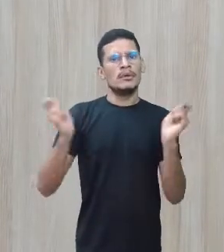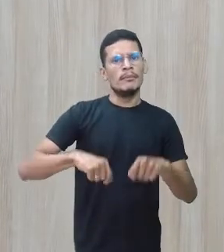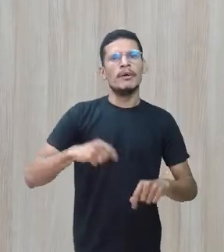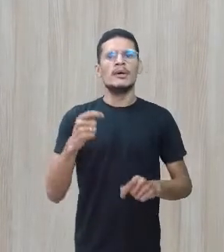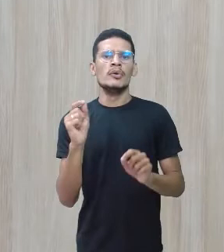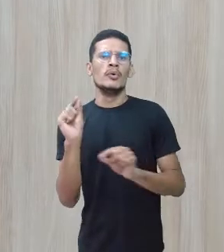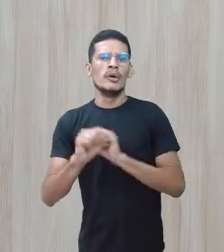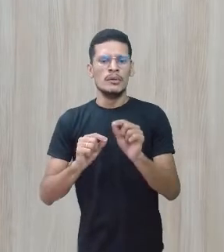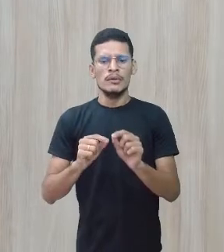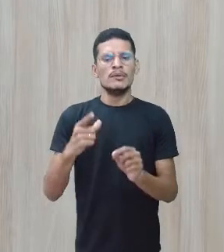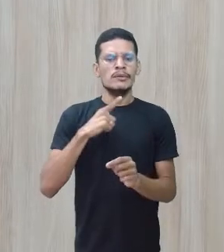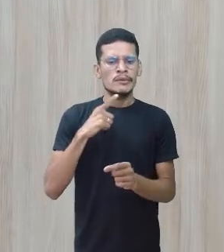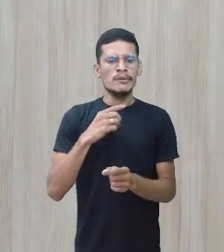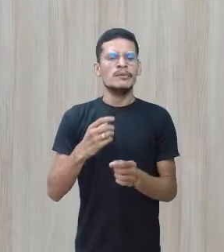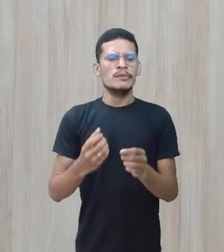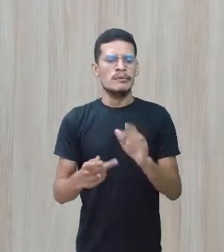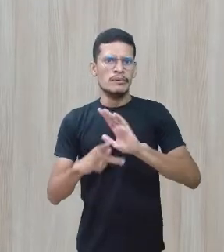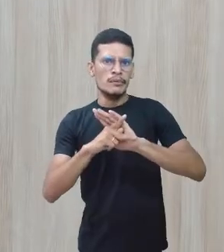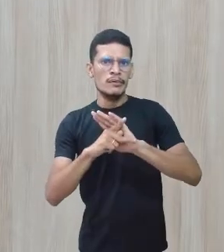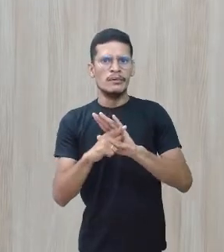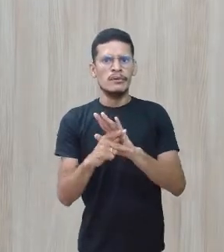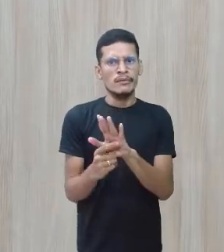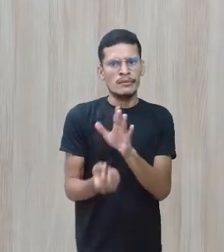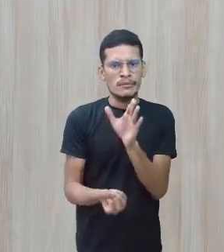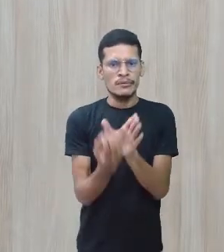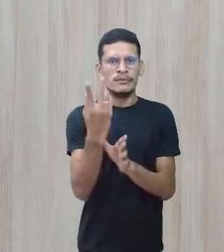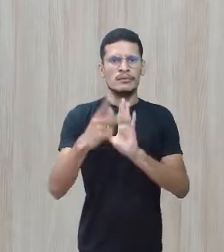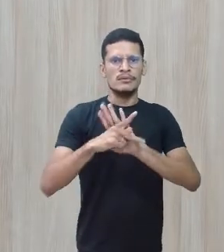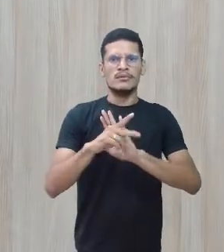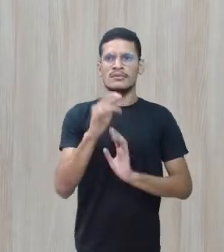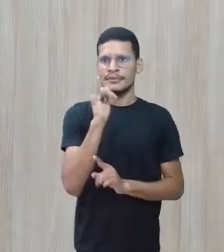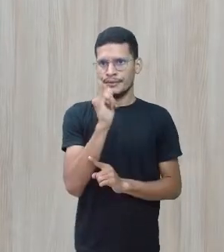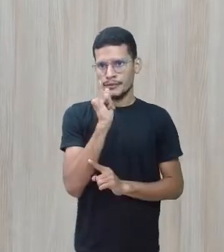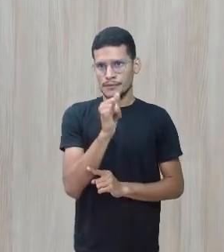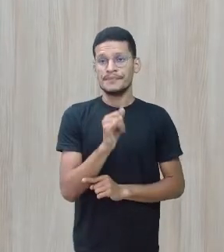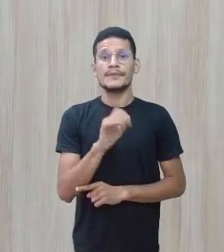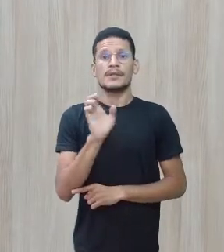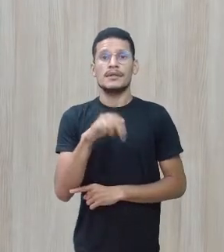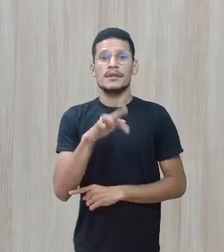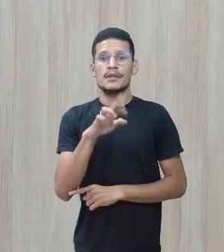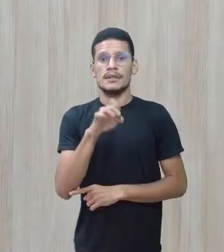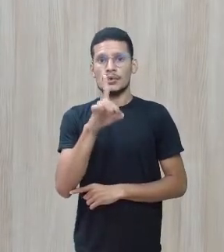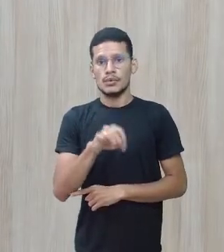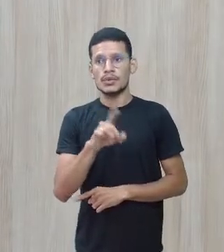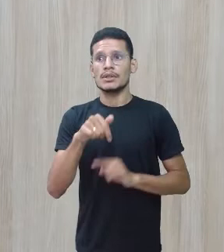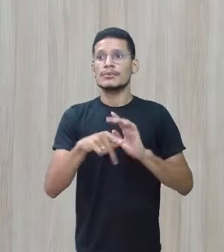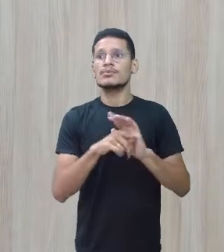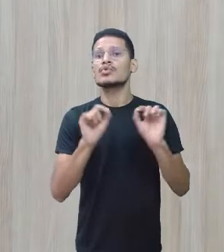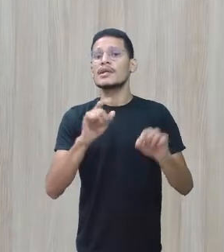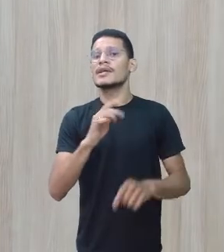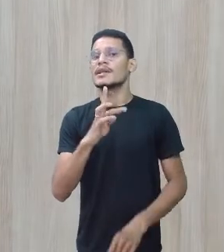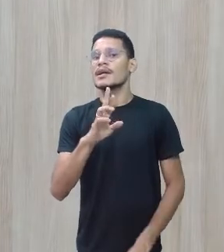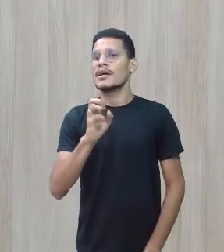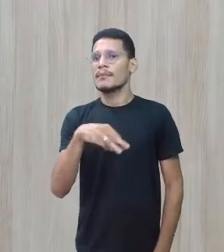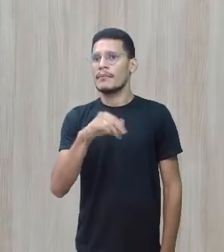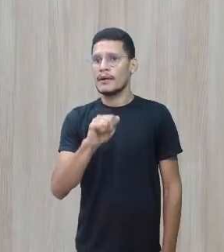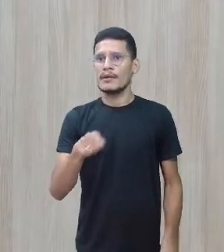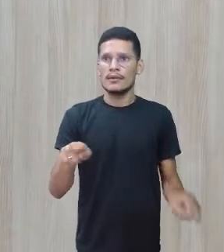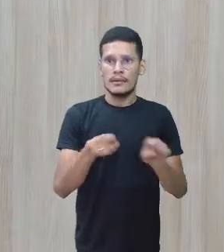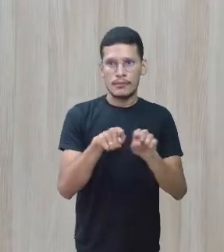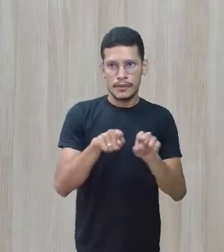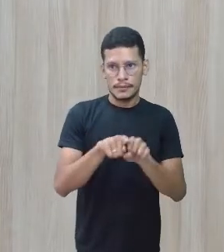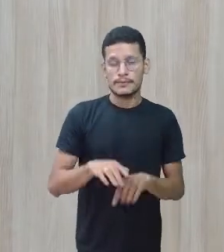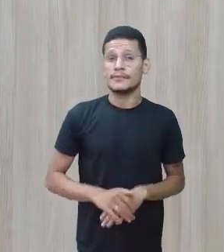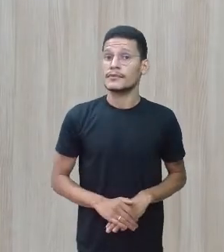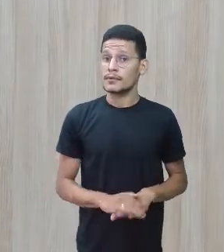uma construção ali do narrar, tá? O enredo, que também é chamado de trama, né? E